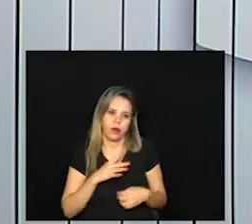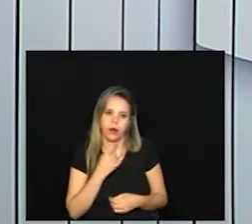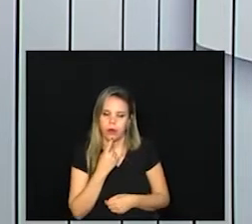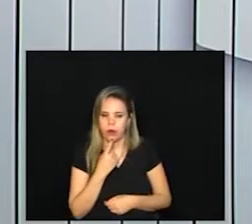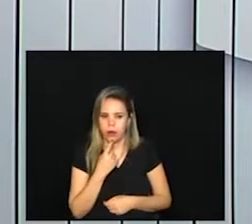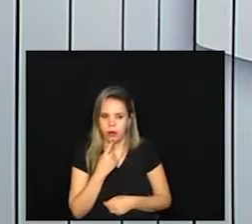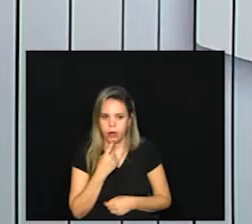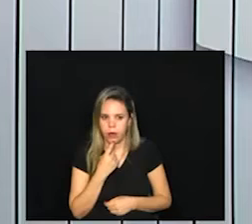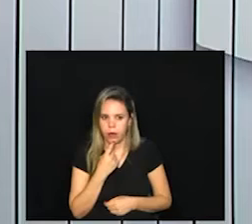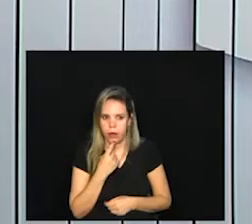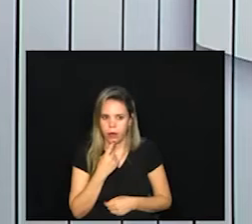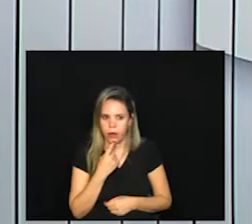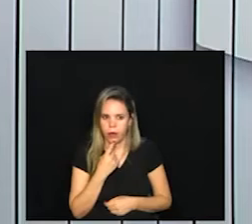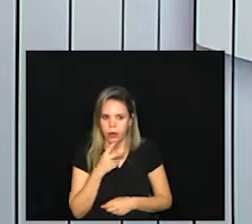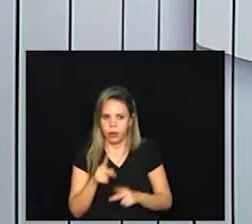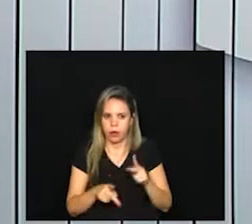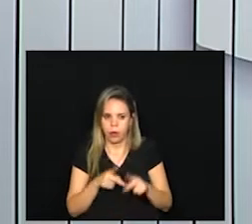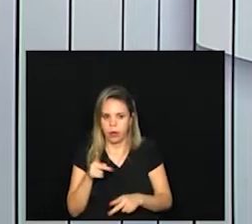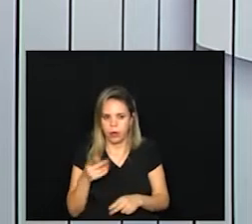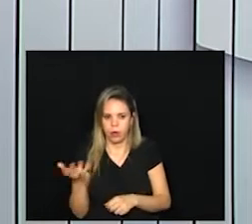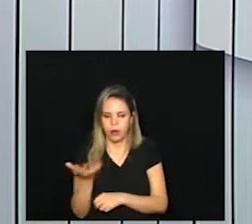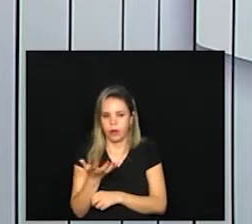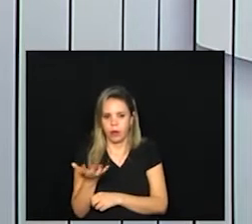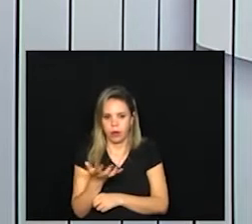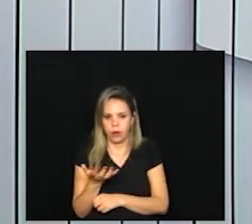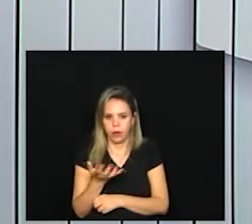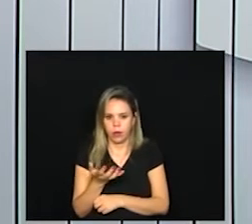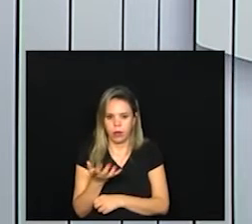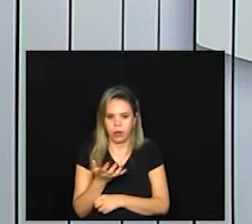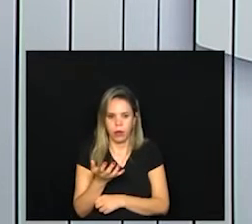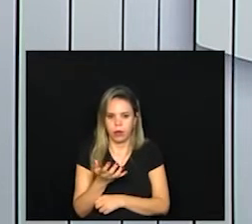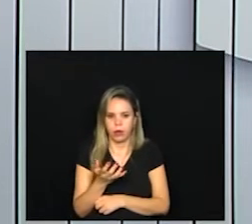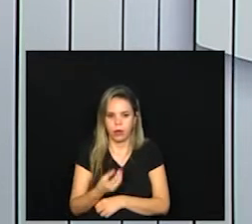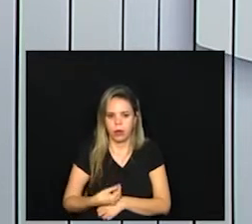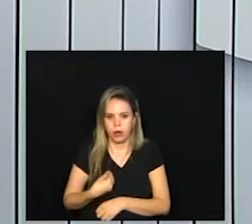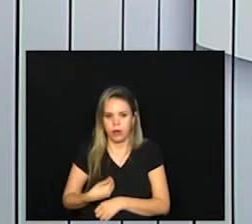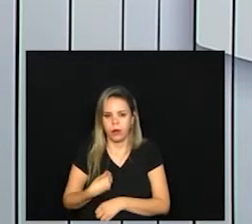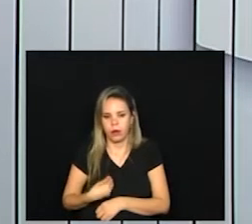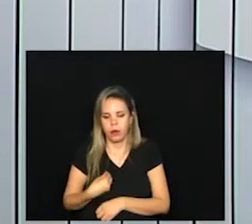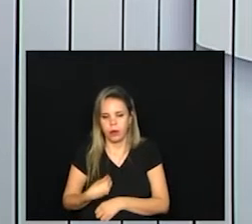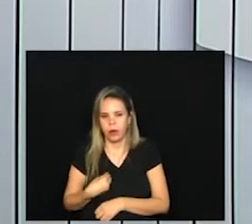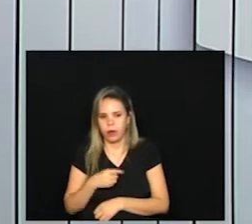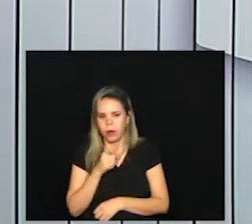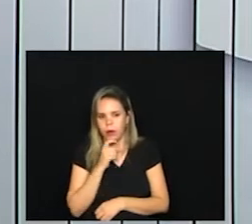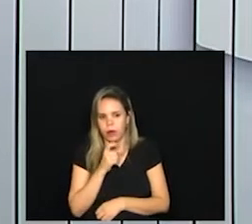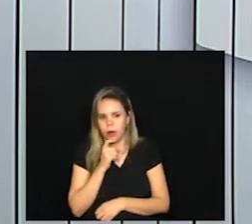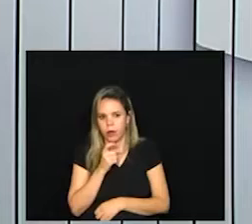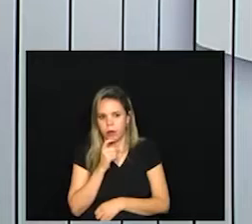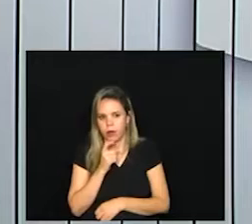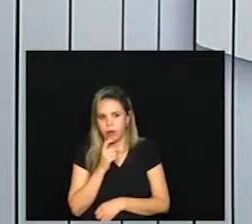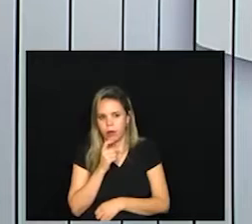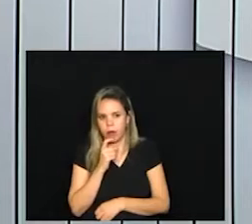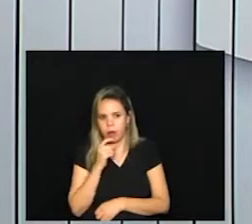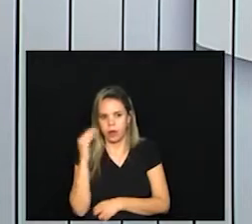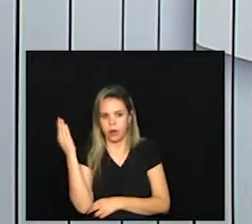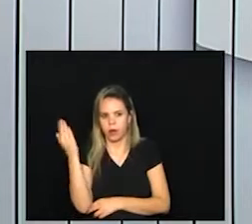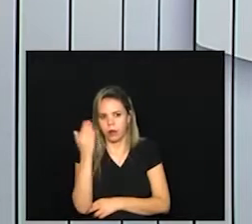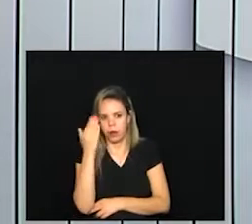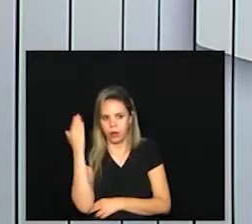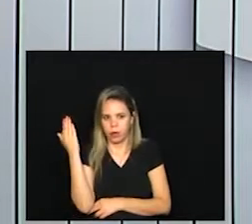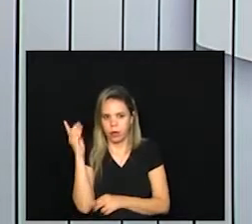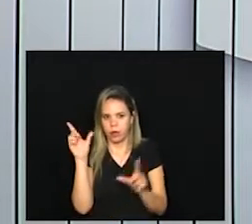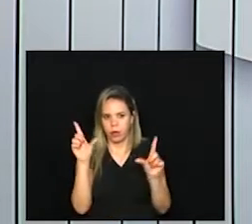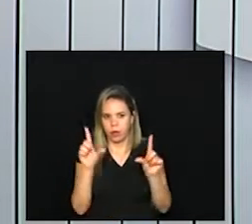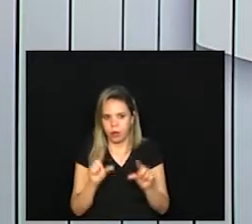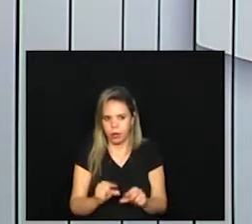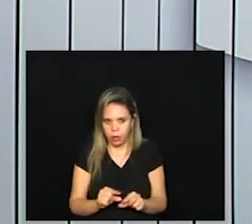de Campinas com as pessoas em situação de rua, já que nós estamos vivendo o inverno e a temperatura deve